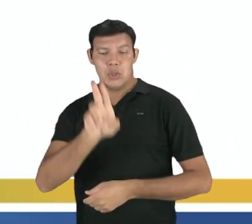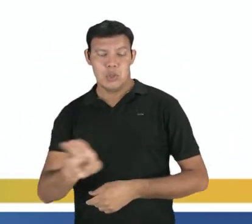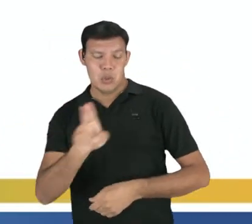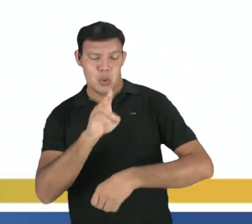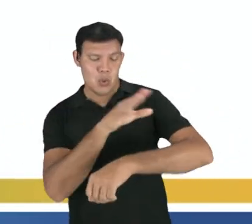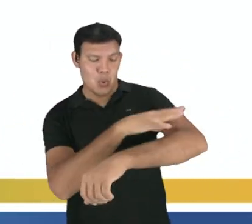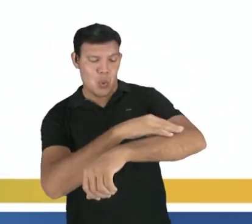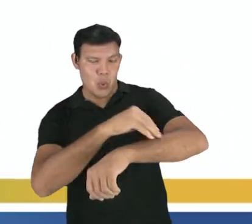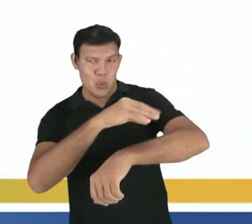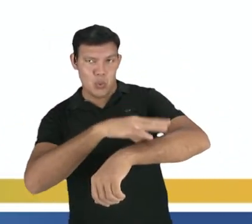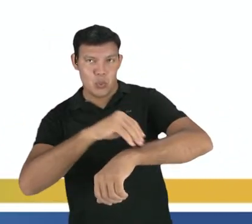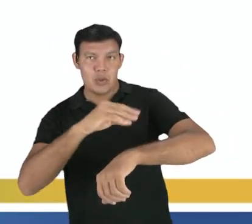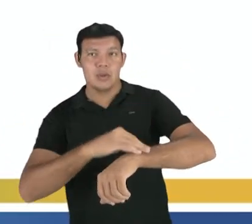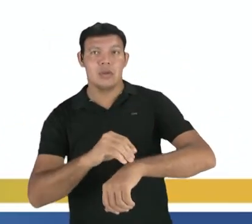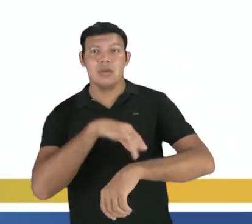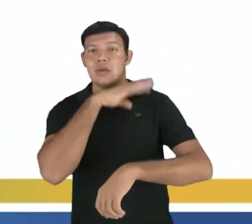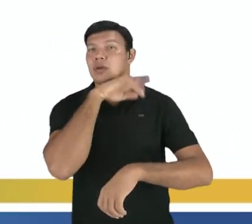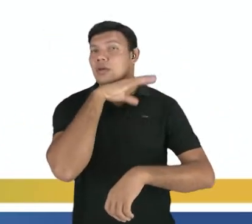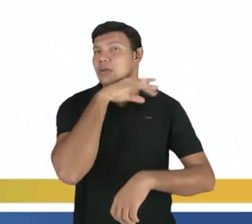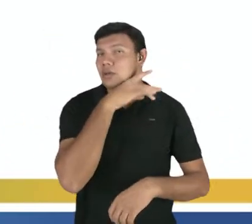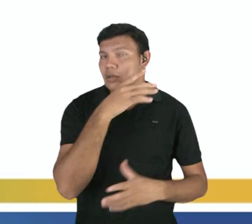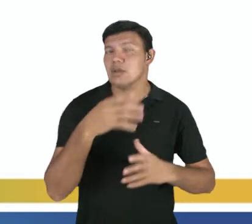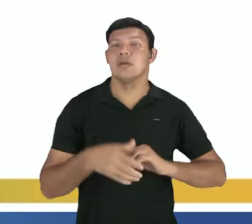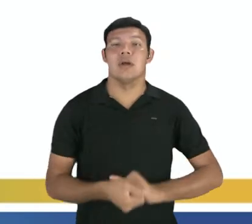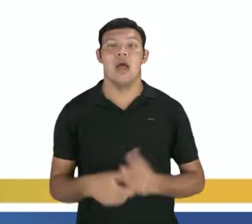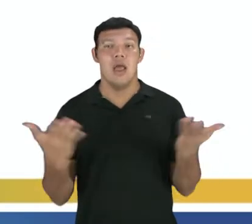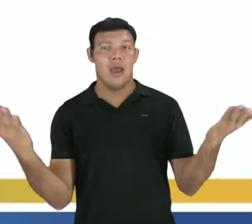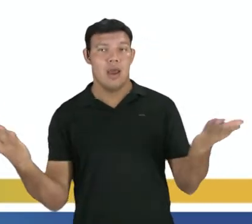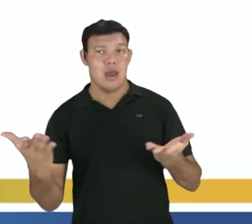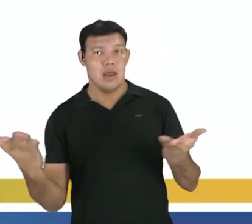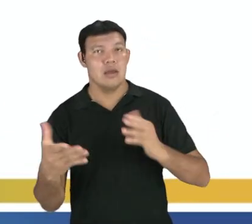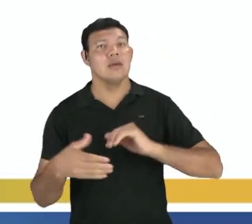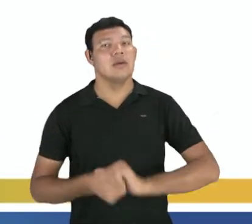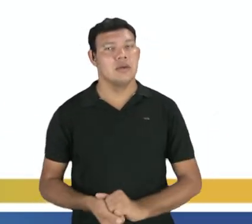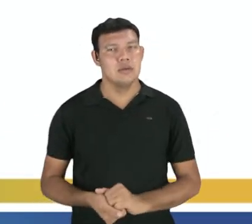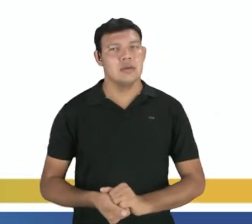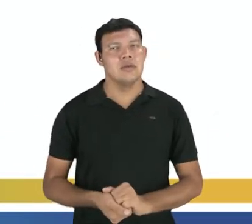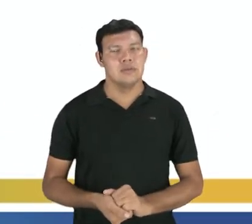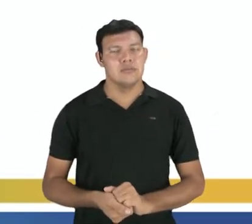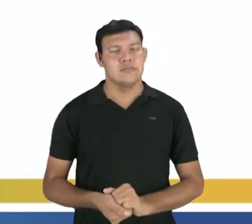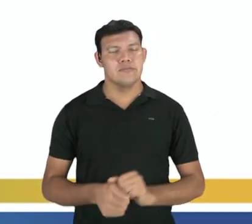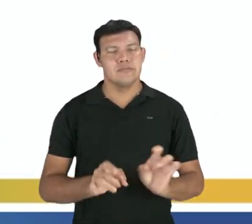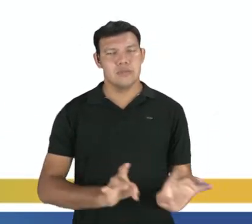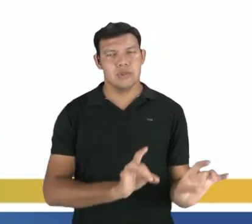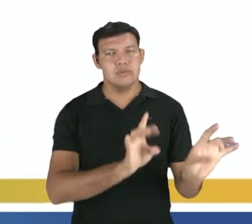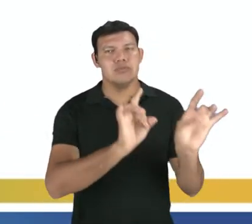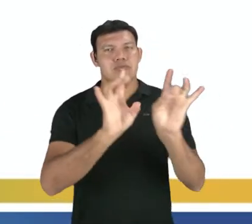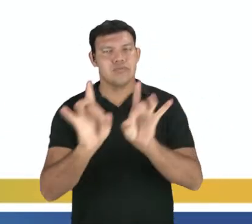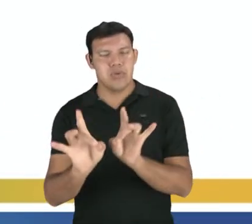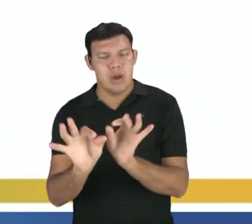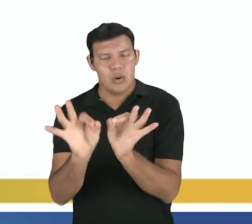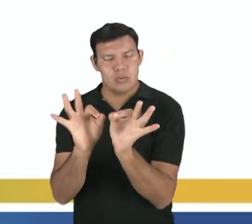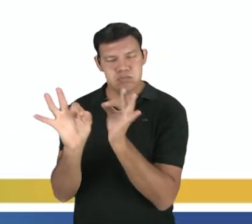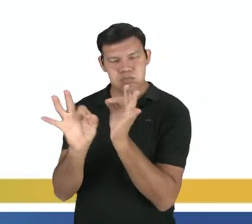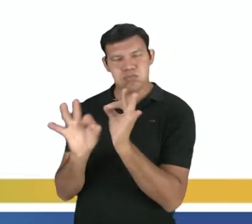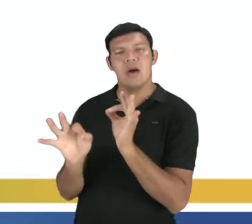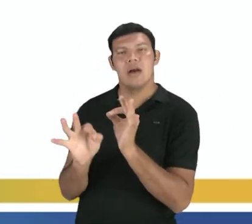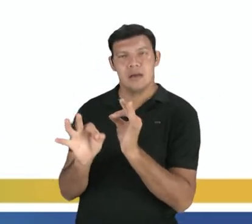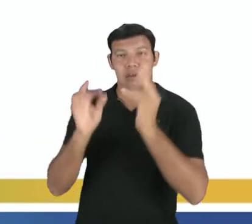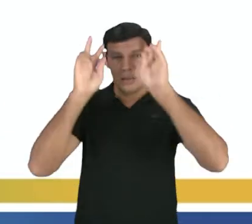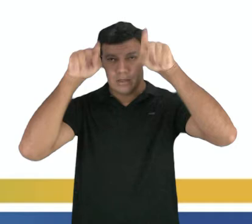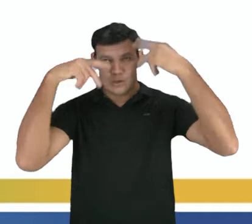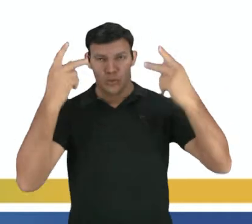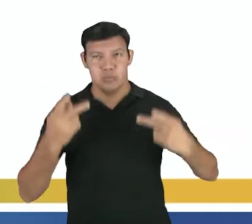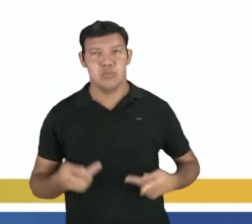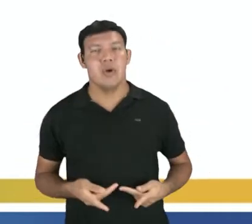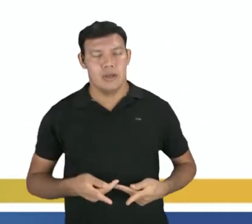que eles matavam, mas agora a gente vai ter uma questão mais específica, mais elaborada. Os homens eles